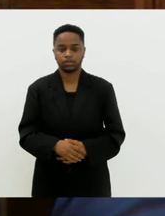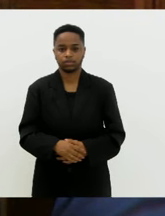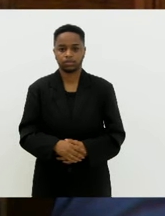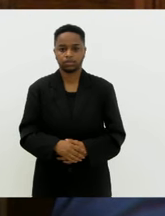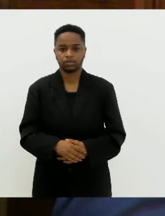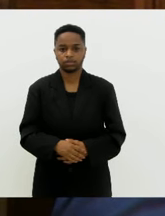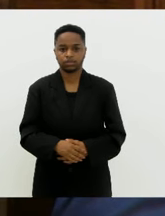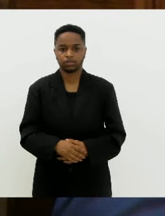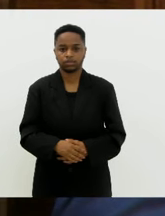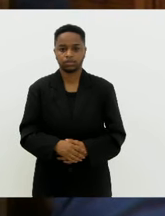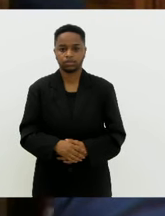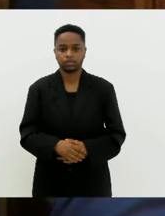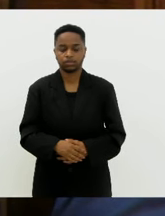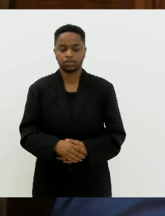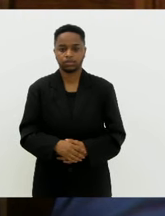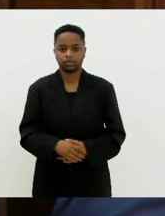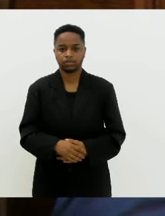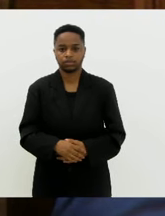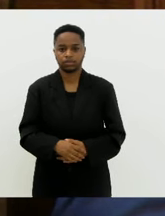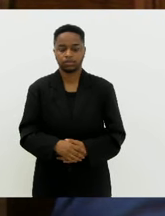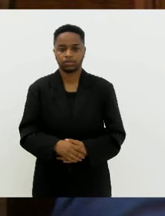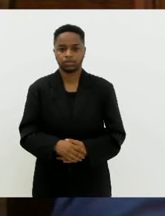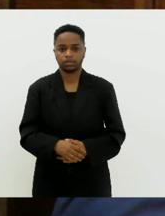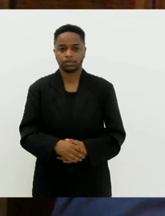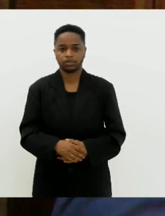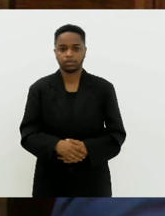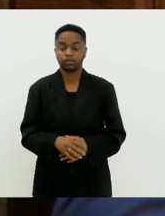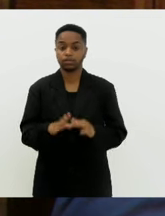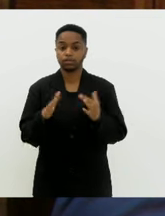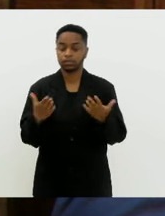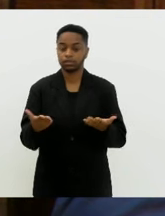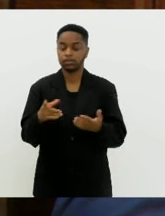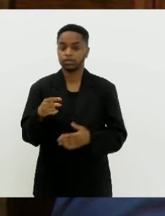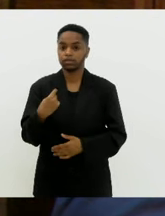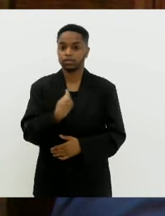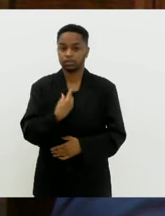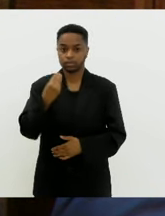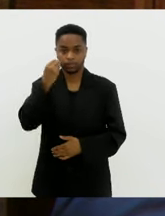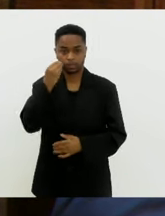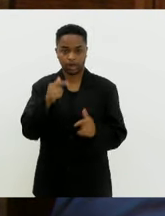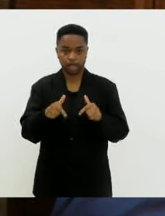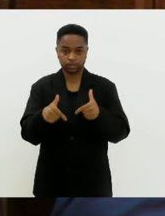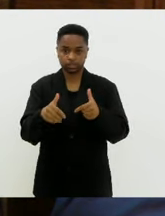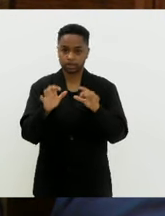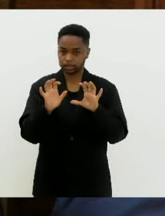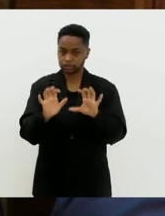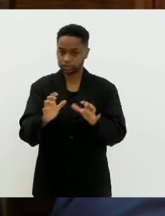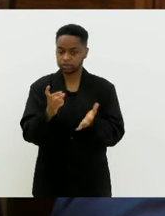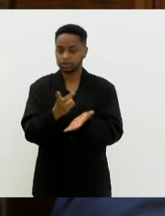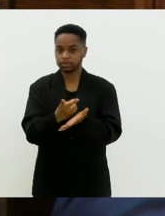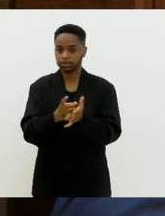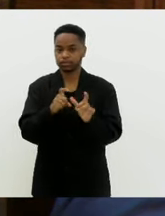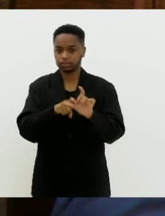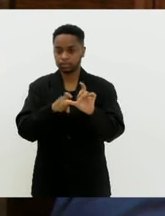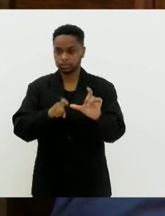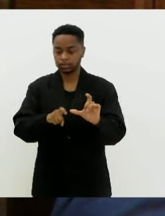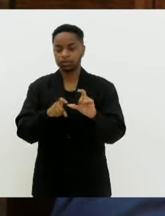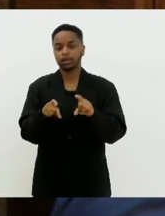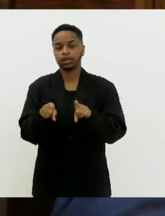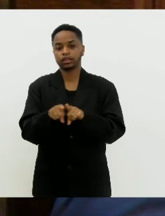fazer é um compromisso nosso, e a gente tem procurado fazer e agir dessa forma, sempre com independência, com técnica, mas